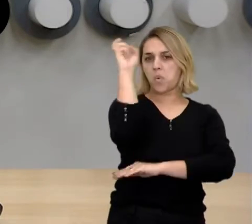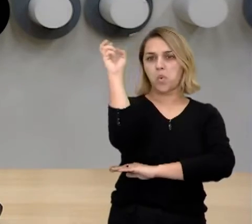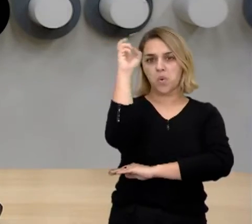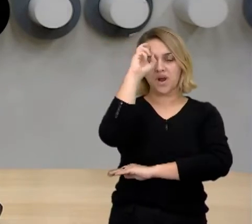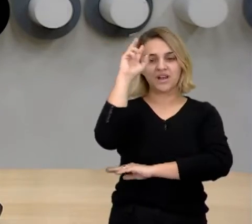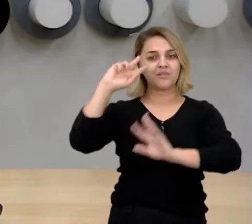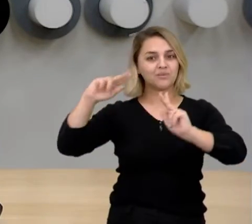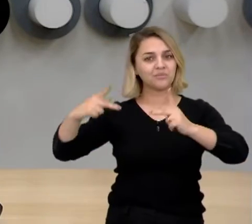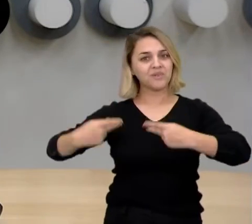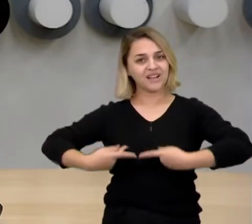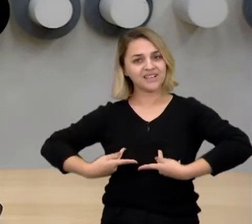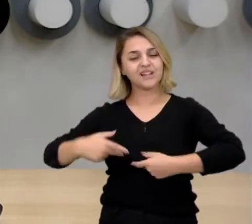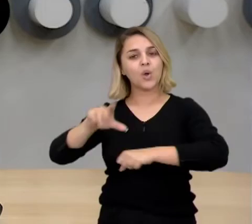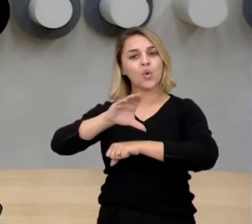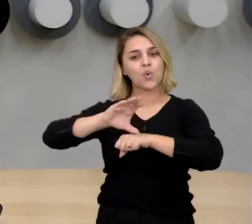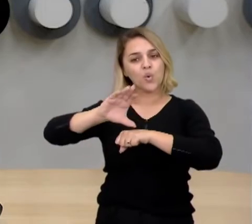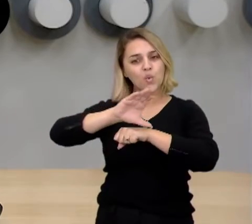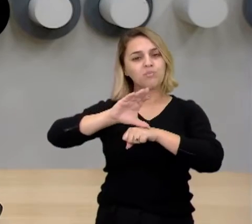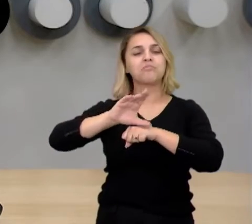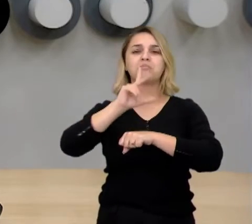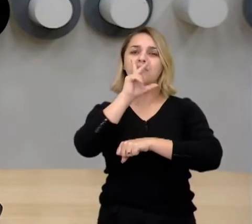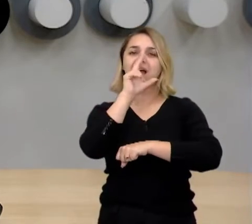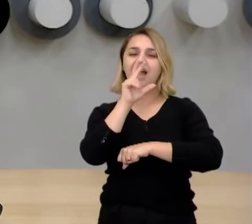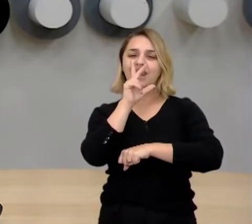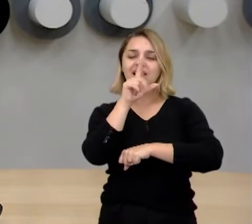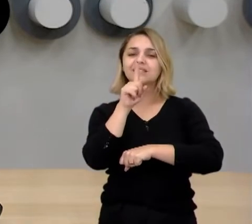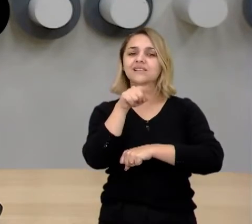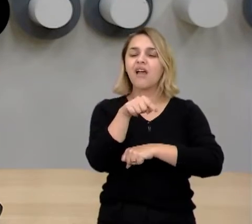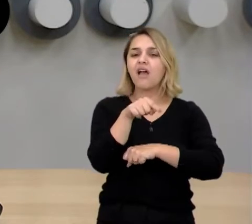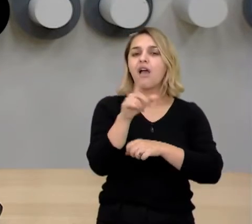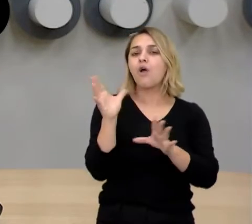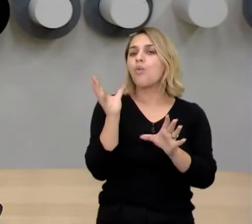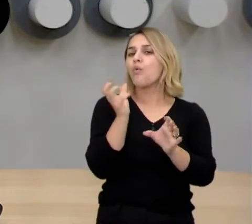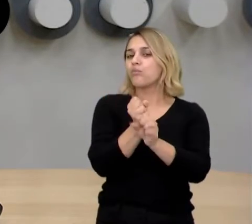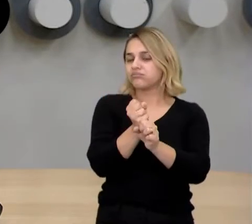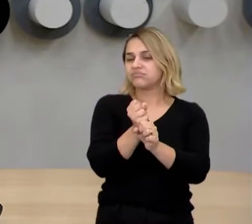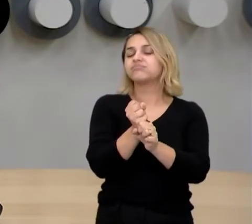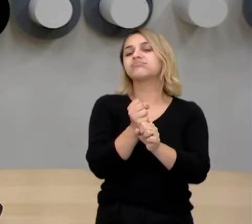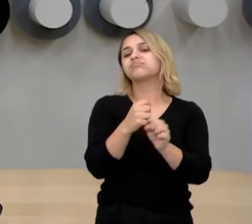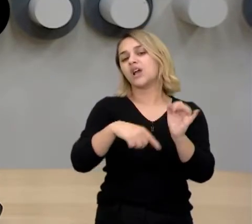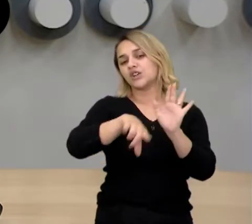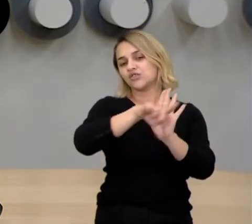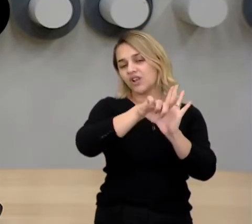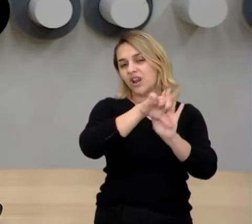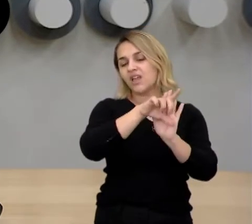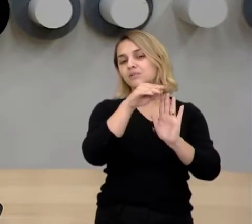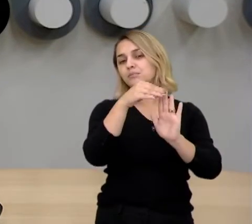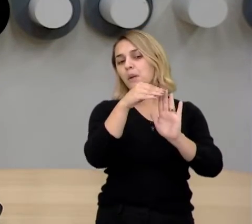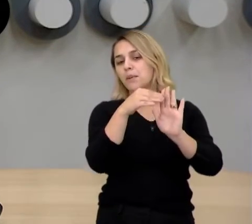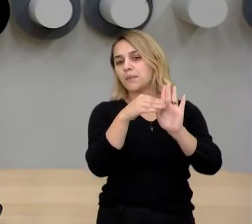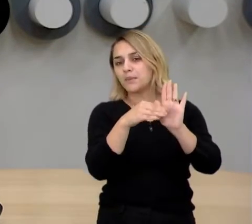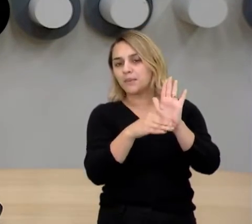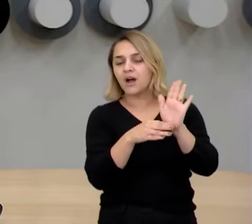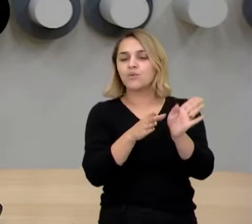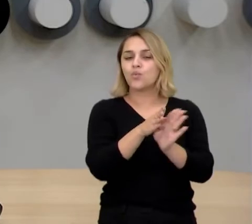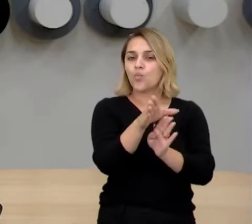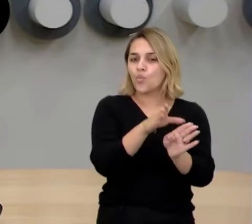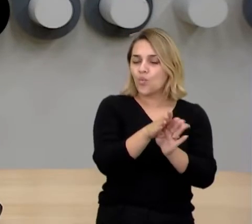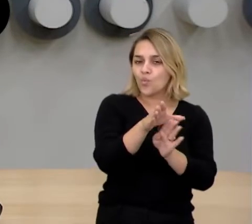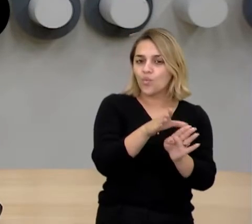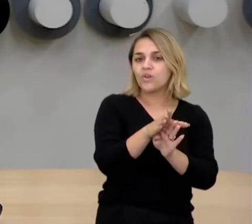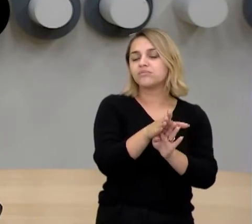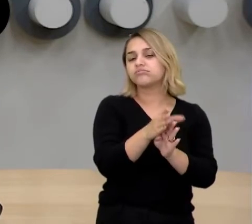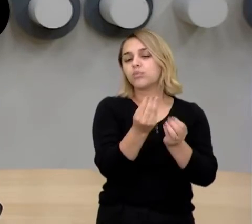que uma Constituição é um compêndio, é um conjunto de leis que orientam, né, a vida e a conduta dentro